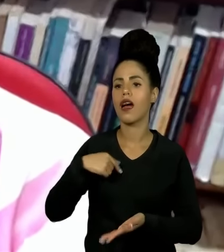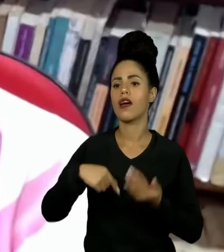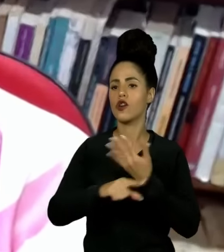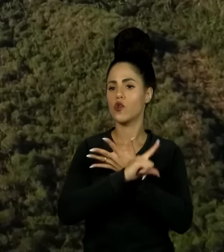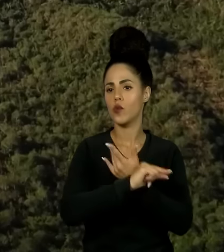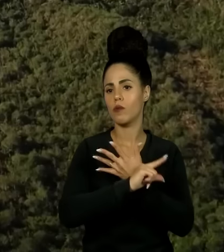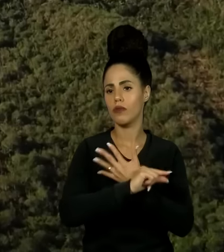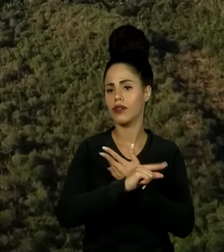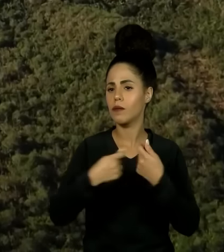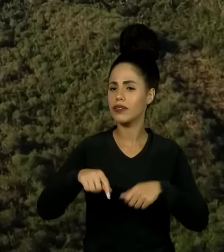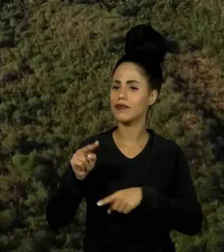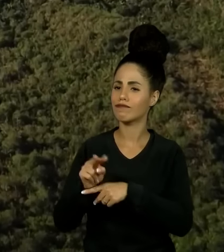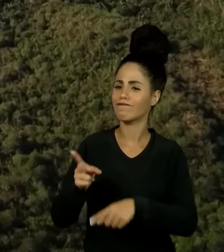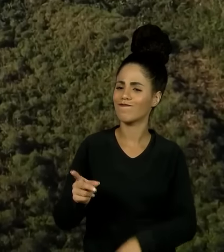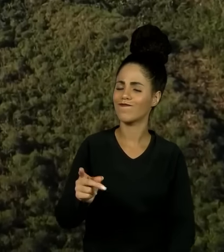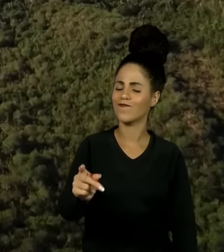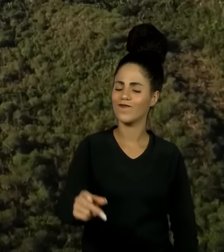não existe.